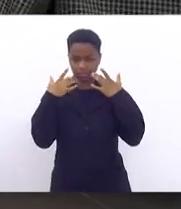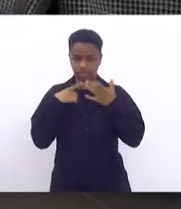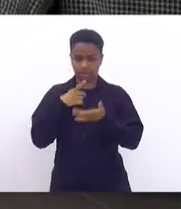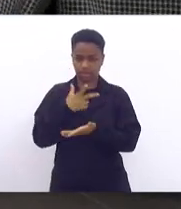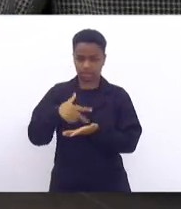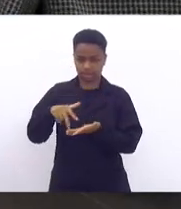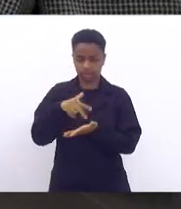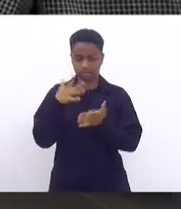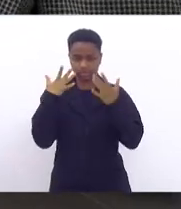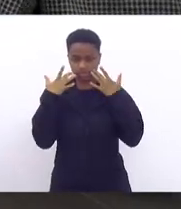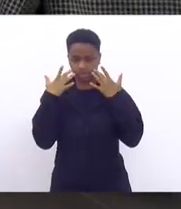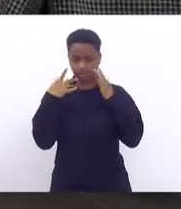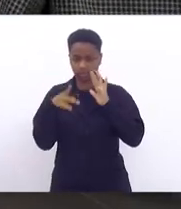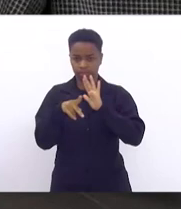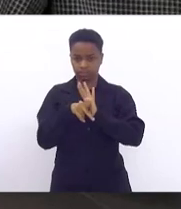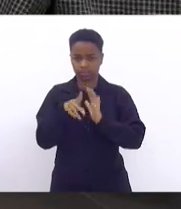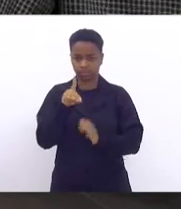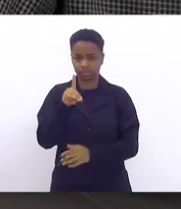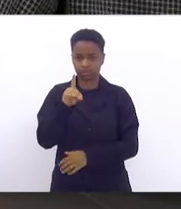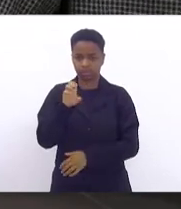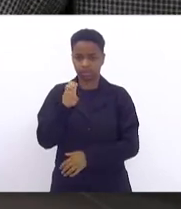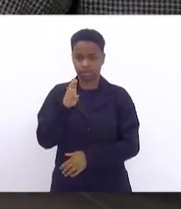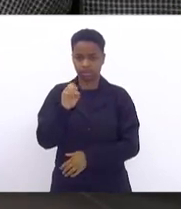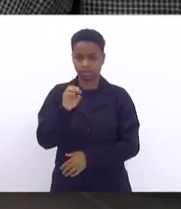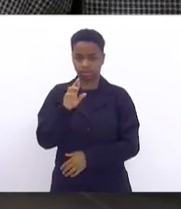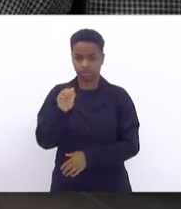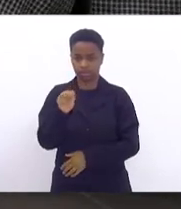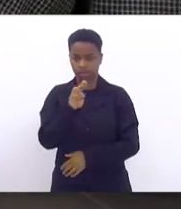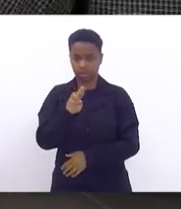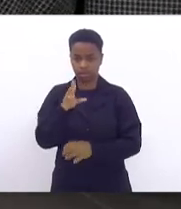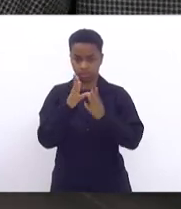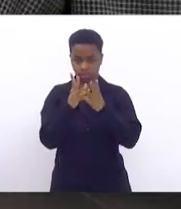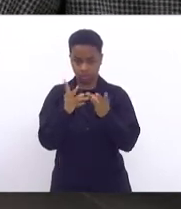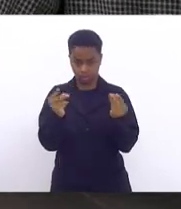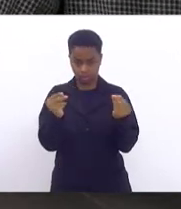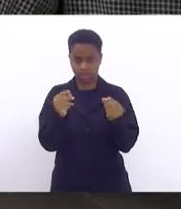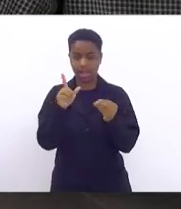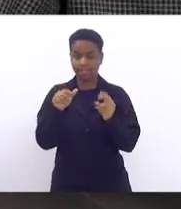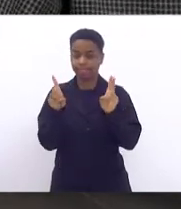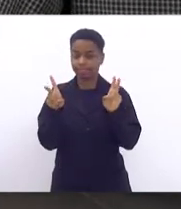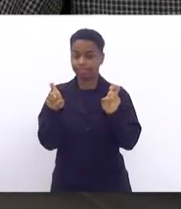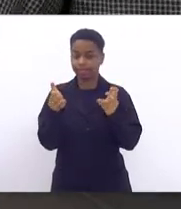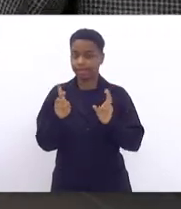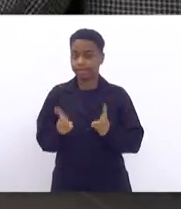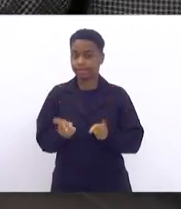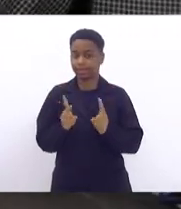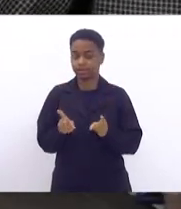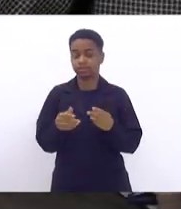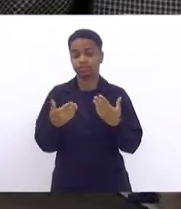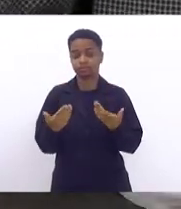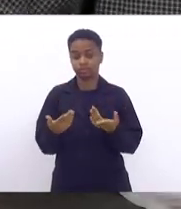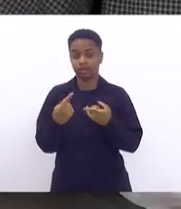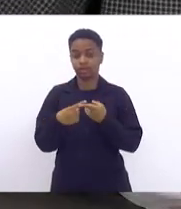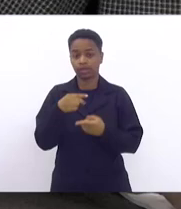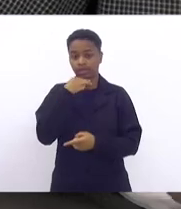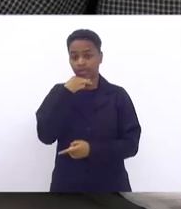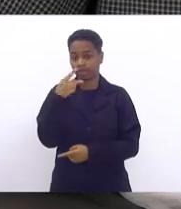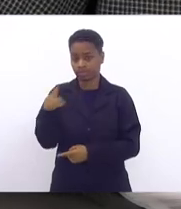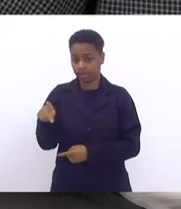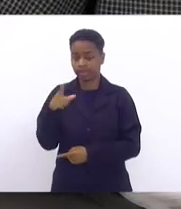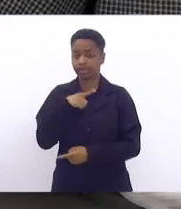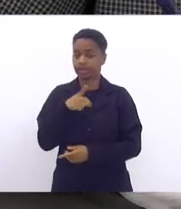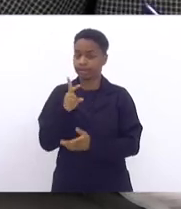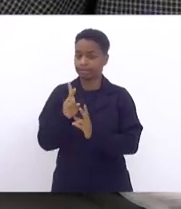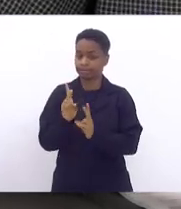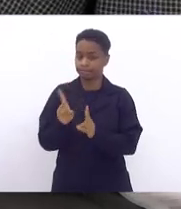dança-teatro, da Débora Coker, chamado Cura, que é sobre este tema, porque o neto dela tem exatamente